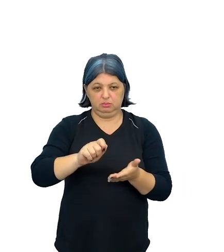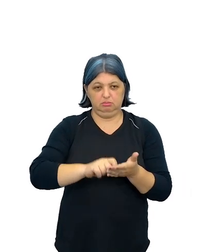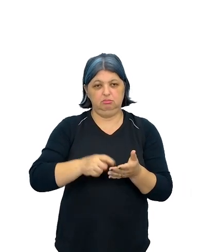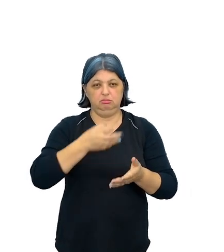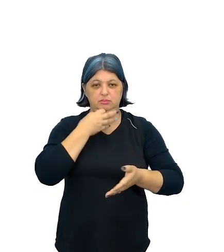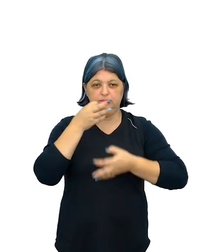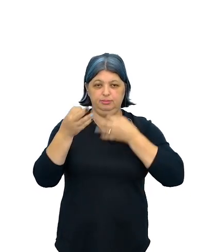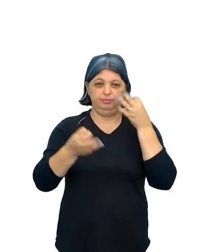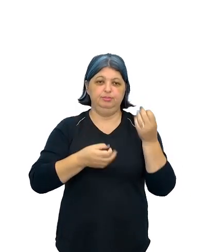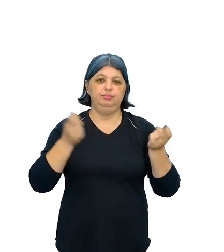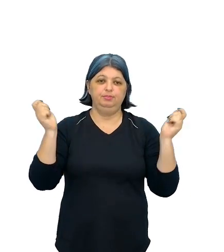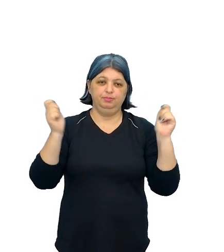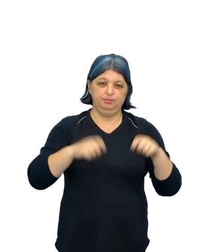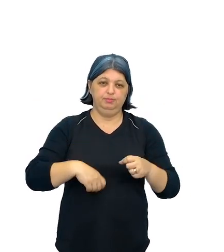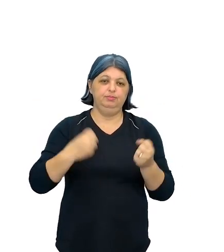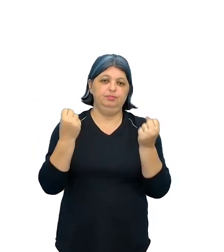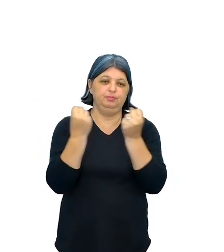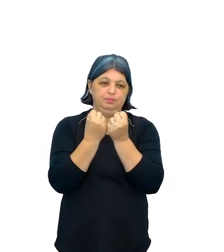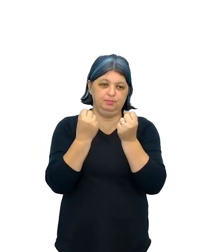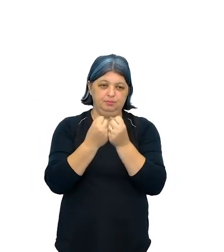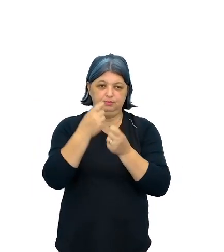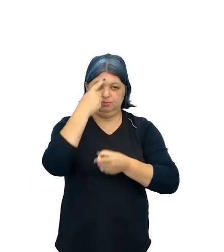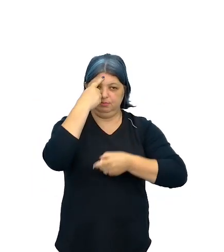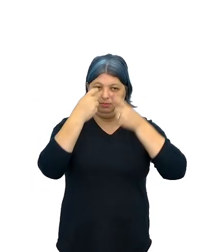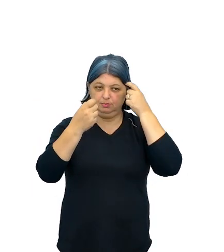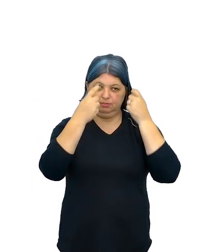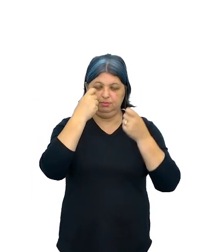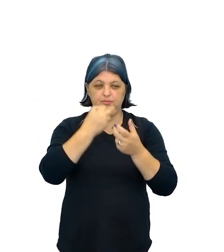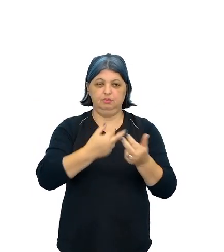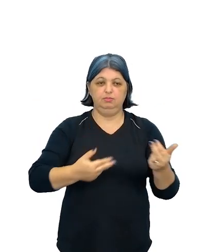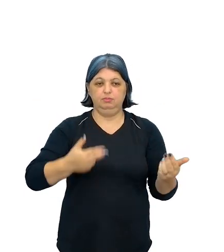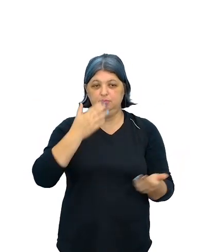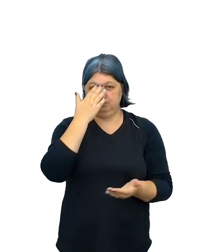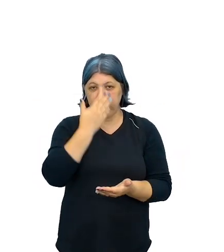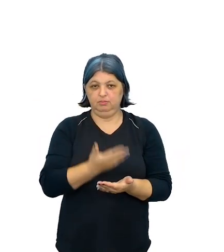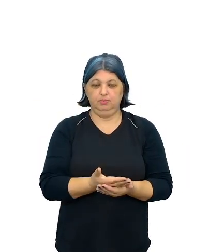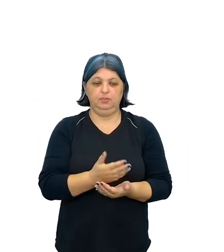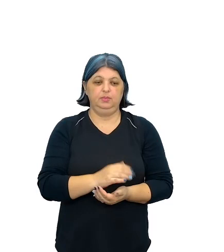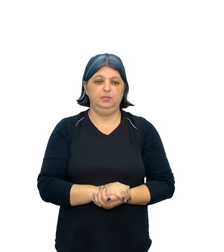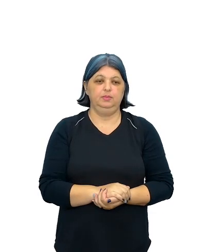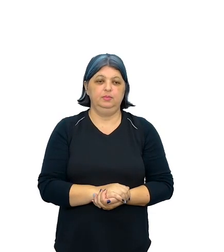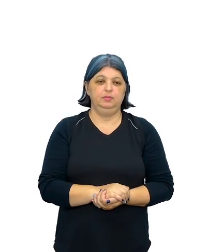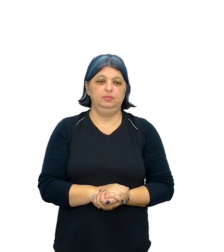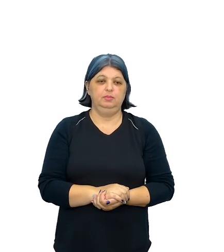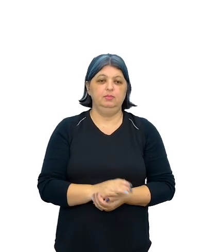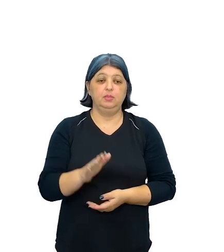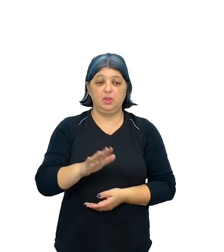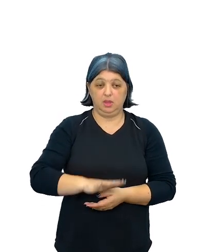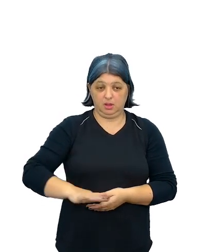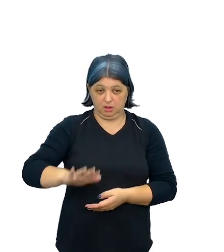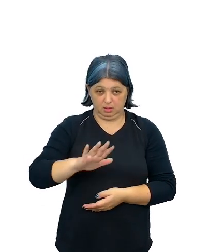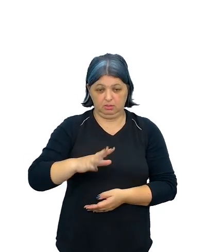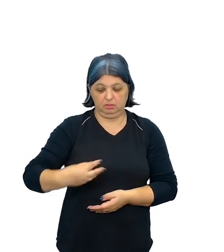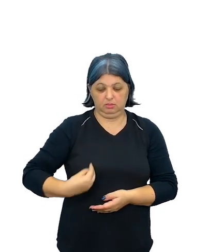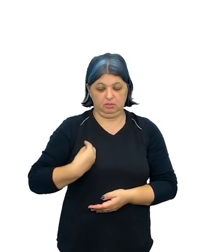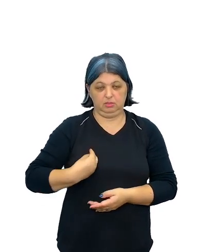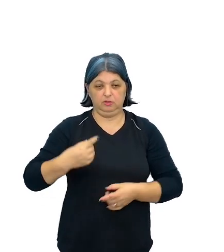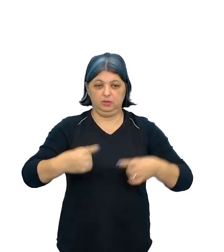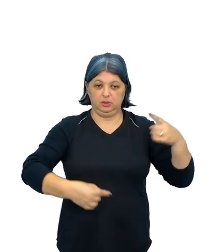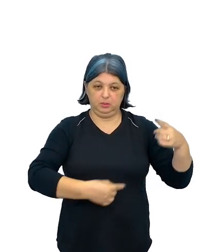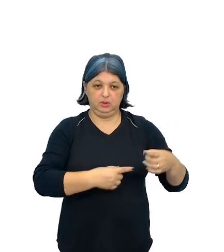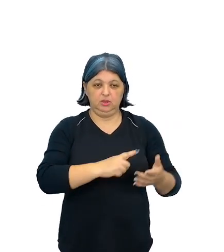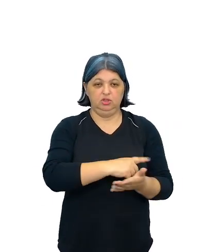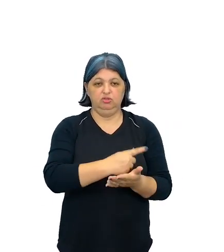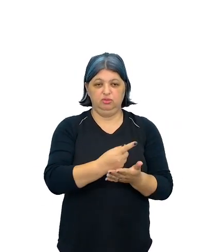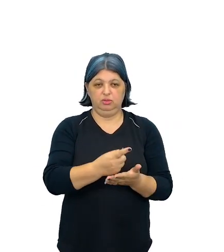e a capacidade de defender ideias a partir de argumentos confiáveis. No campo da atuação da vida pública, são gêneros